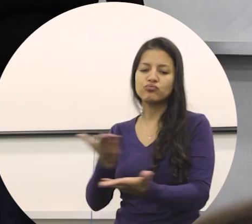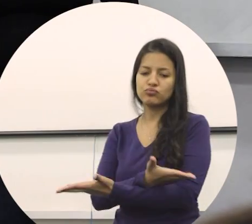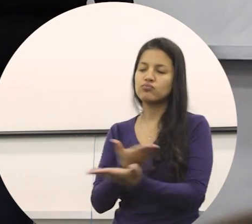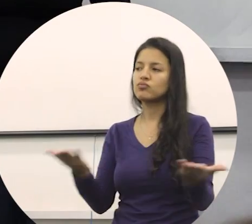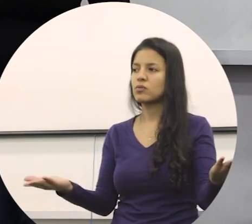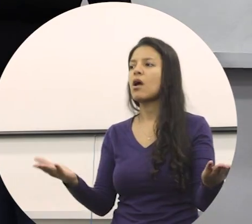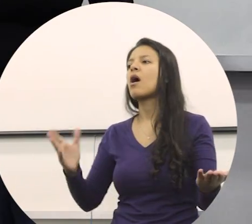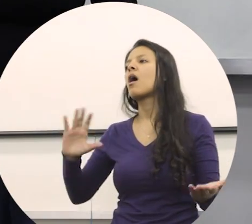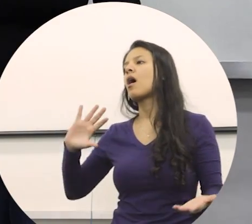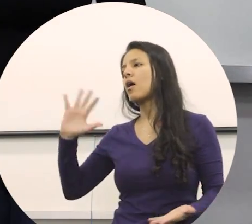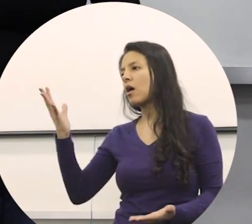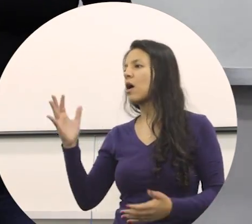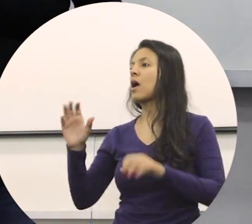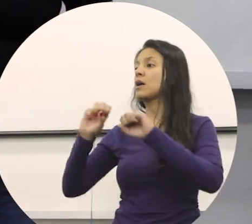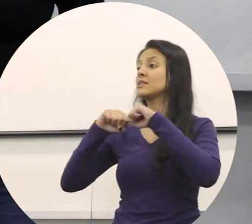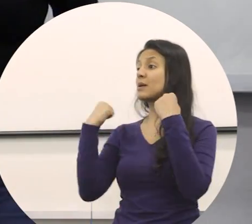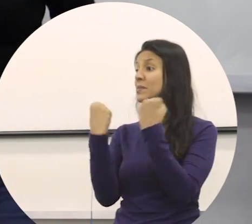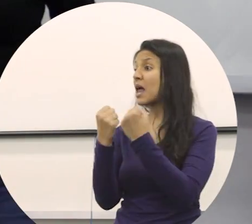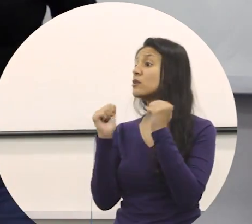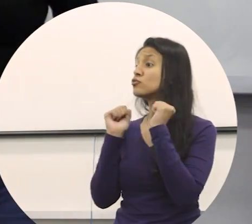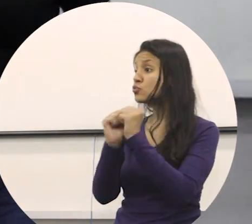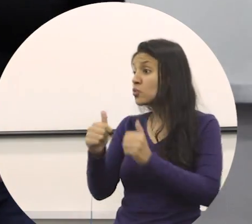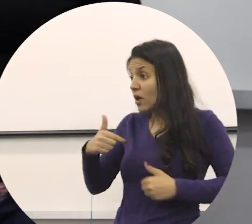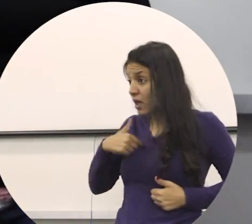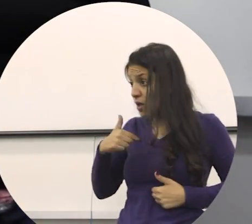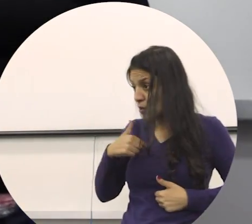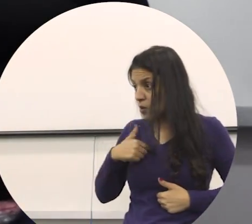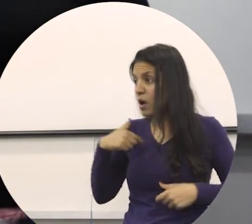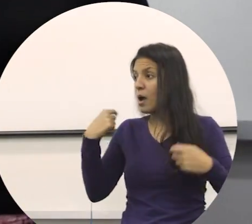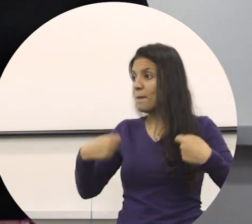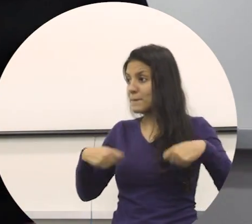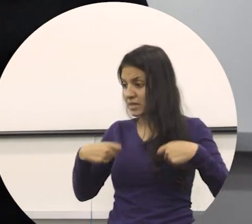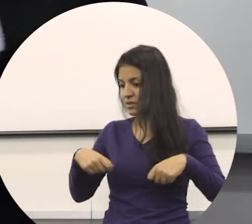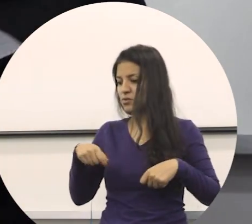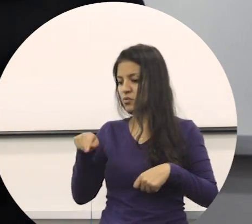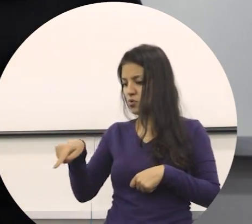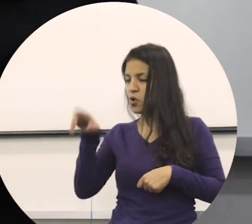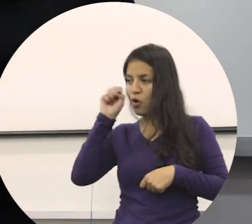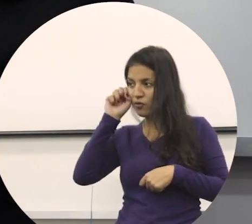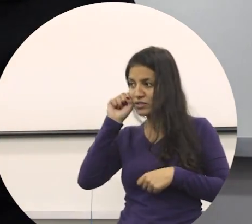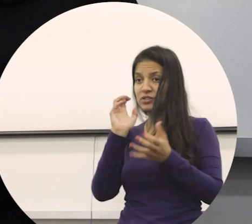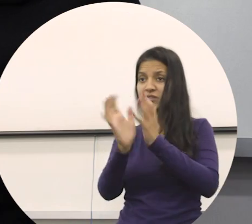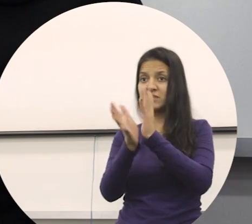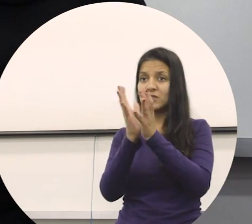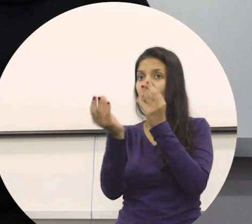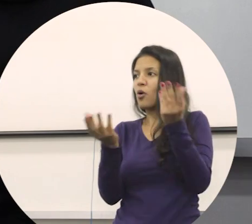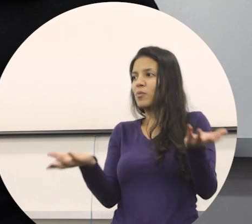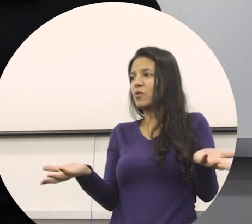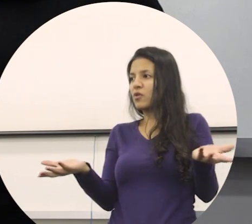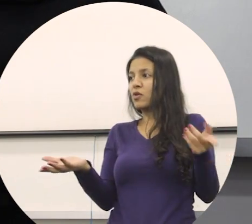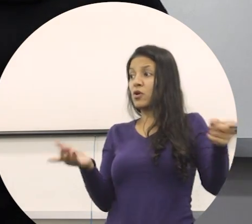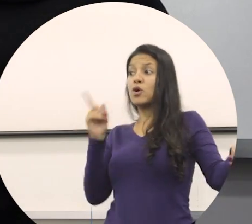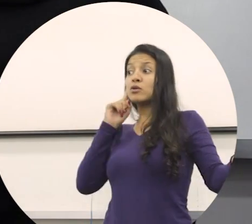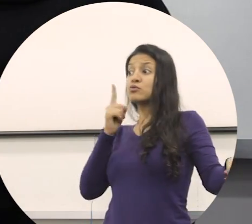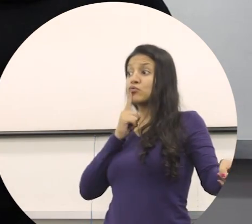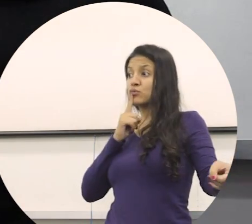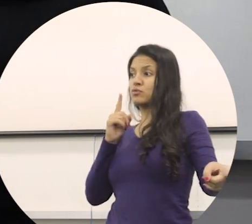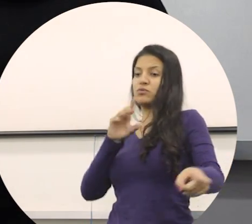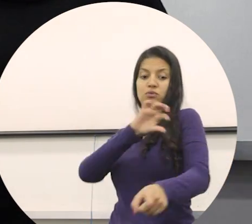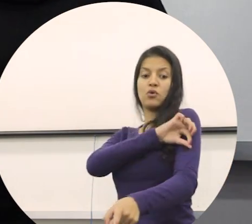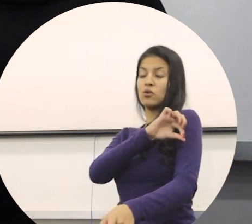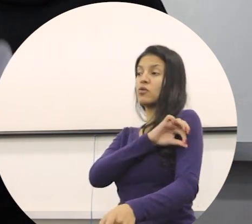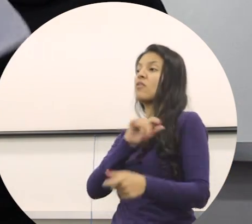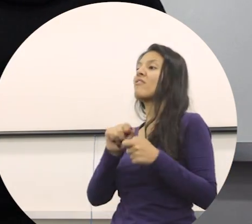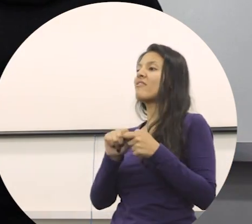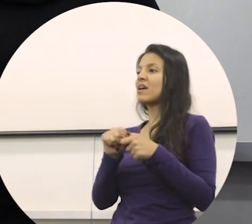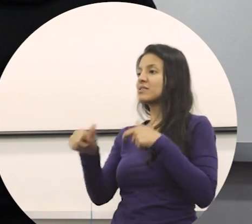É a apresentação de seminário junto, que eu tenho que dominar uma língua que eu não sei, né? Porque agora os surdos estão no nono ano, estão fazendo o TCA.